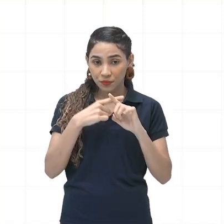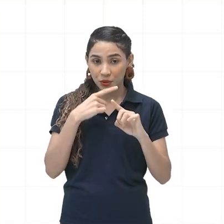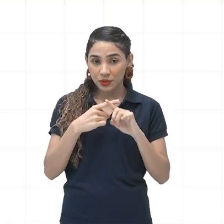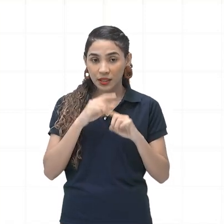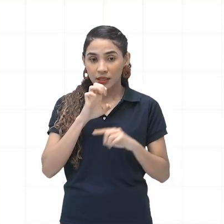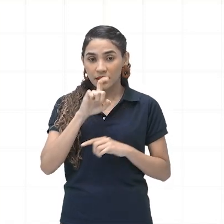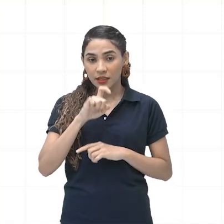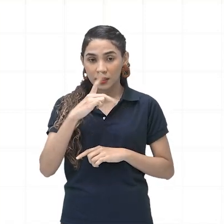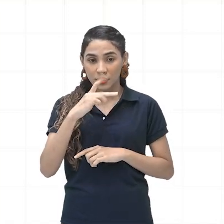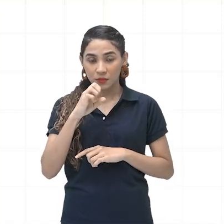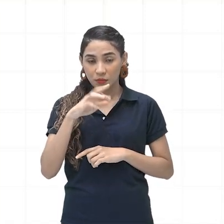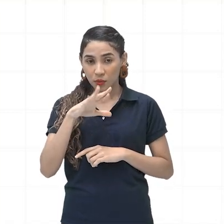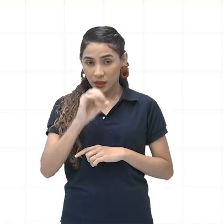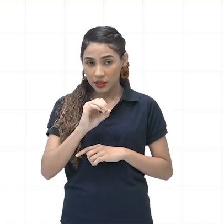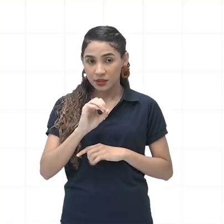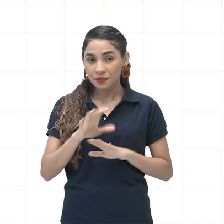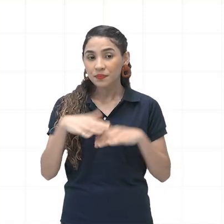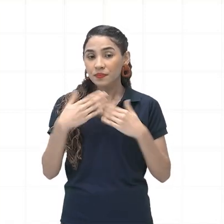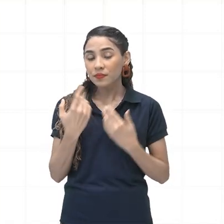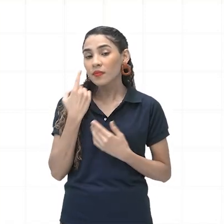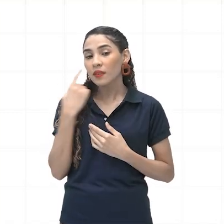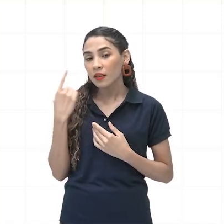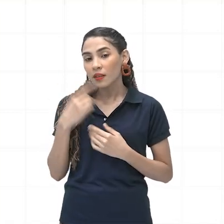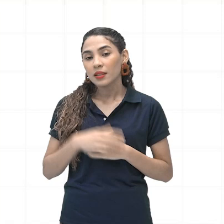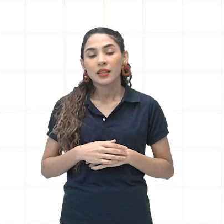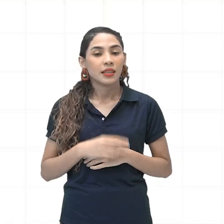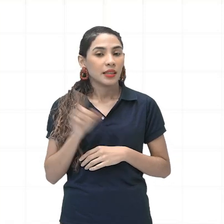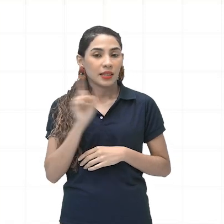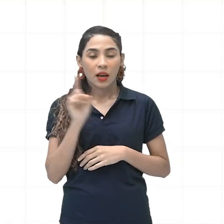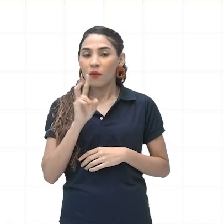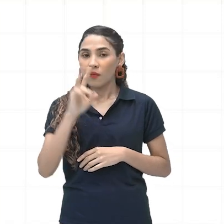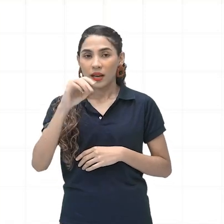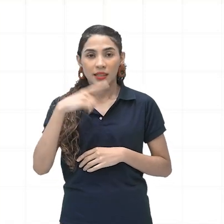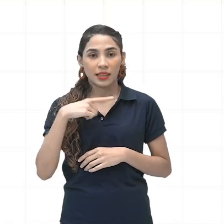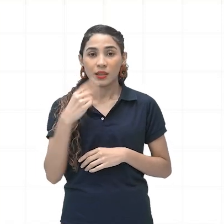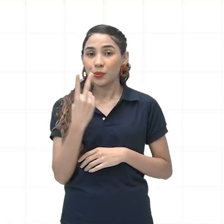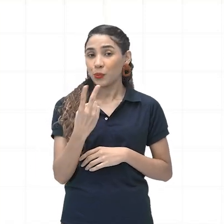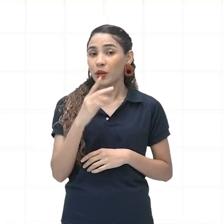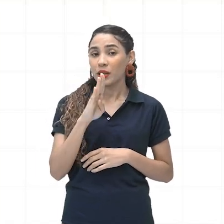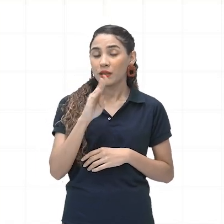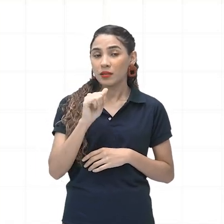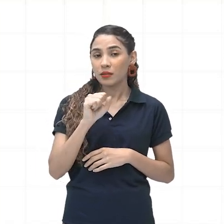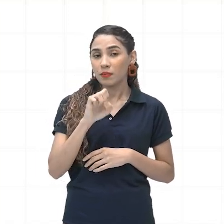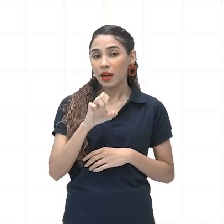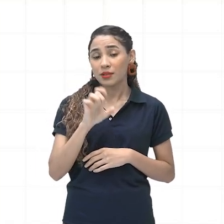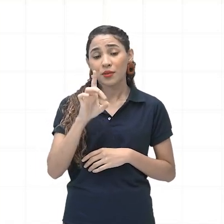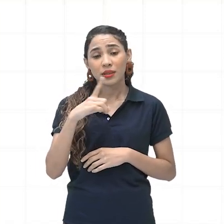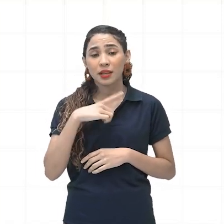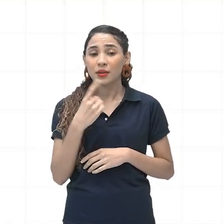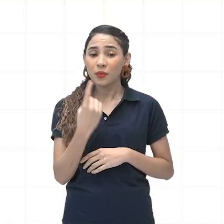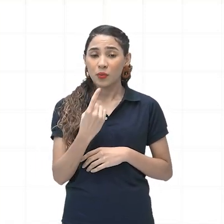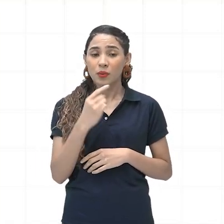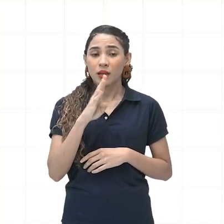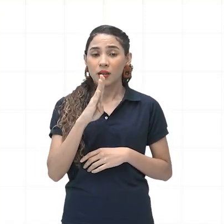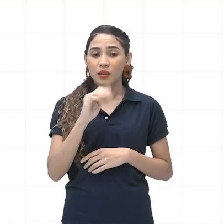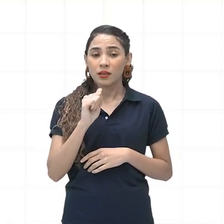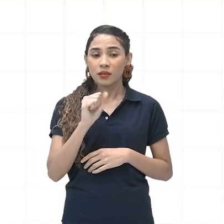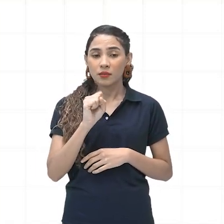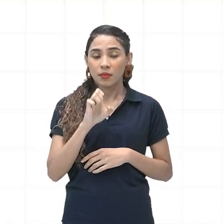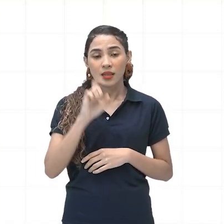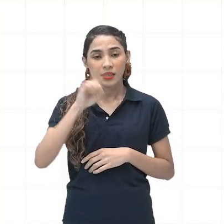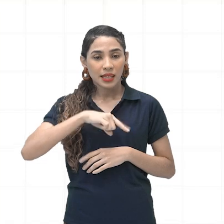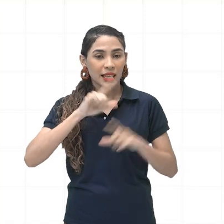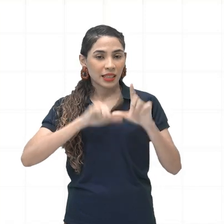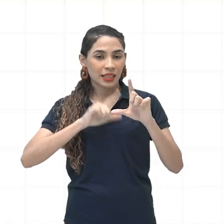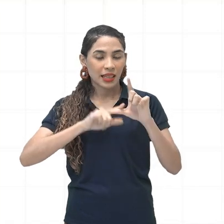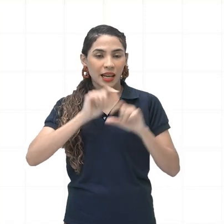os expoentes, né? E aqui a gente não vai ter 2 bases, né? A gente tem só uma base, que é essa